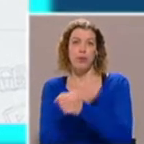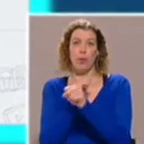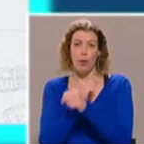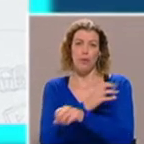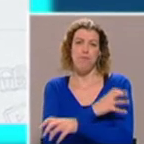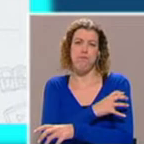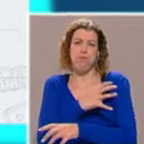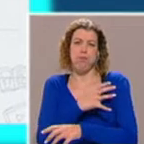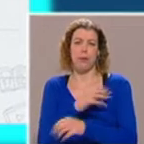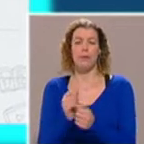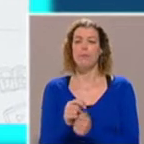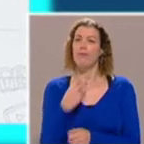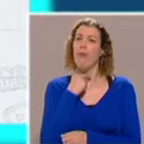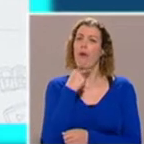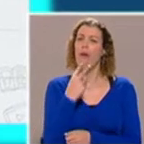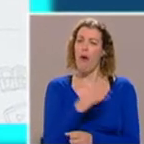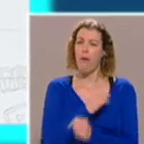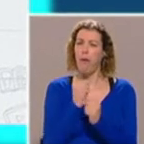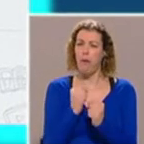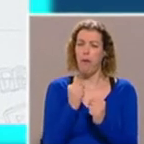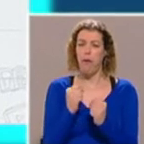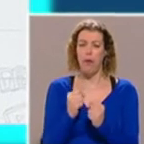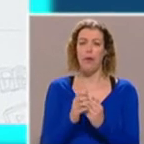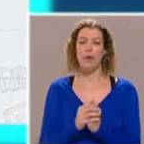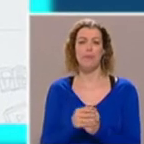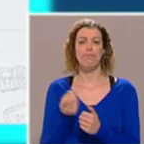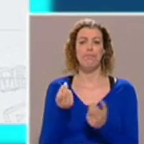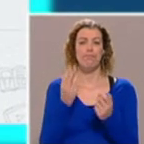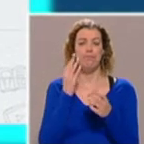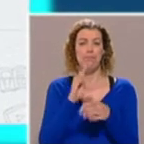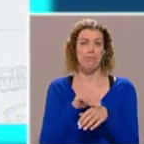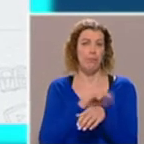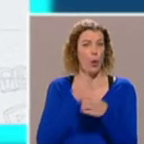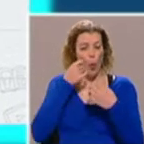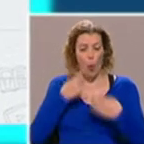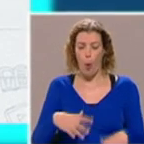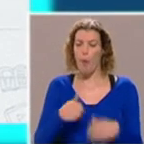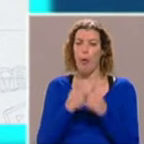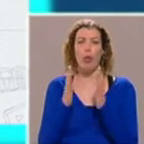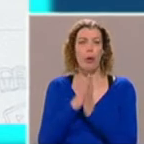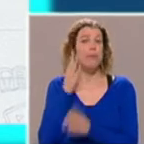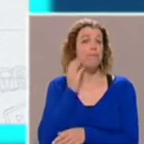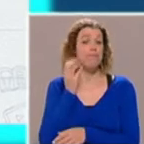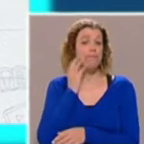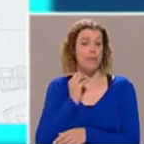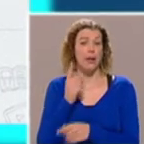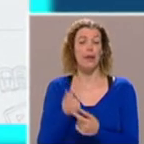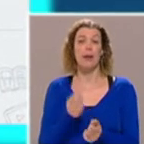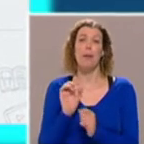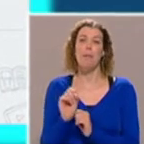óssea, uma voz mais grave, o aparecimento de pelos por todo o corpo e barba e a